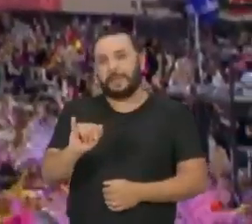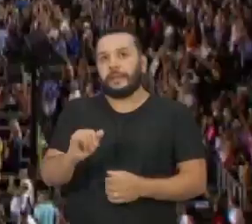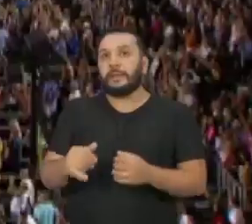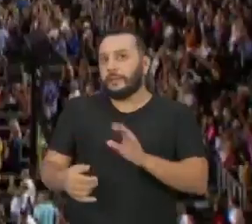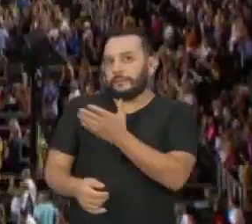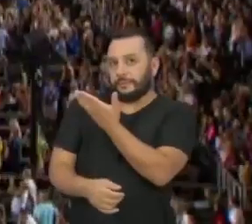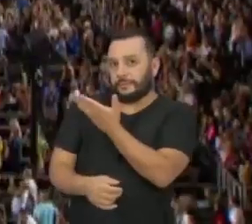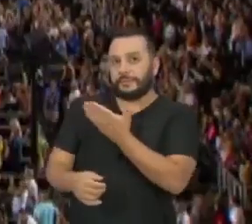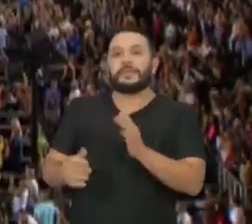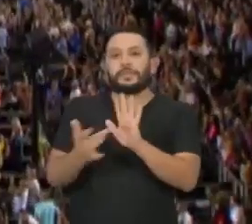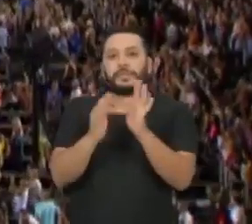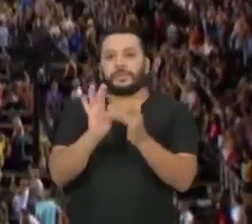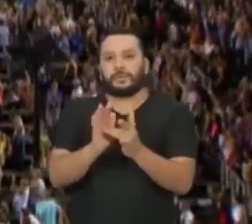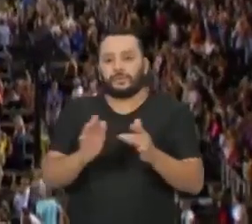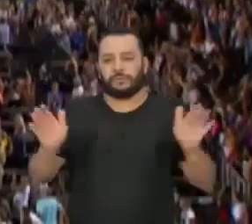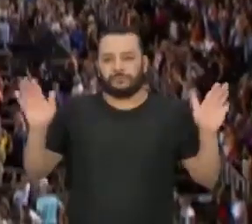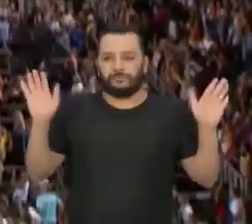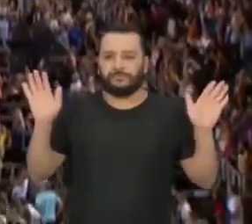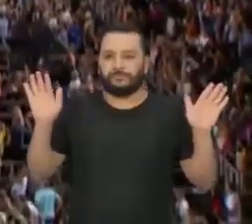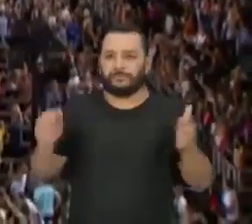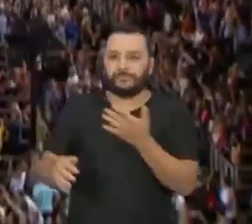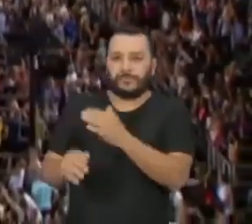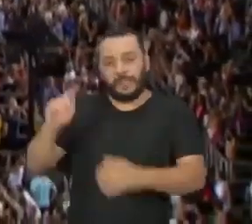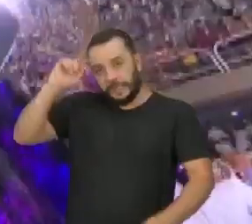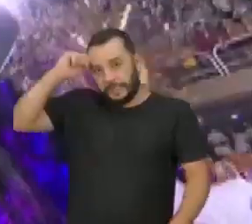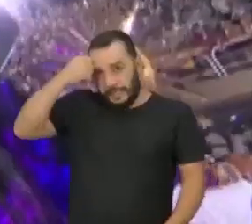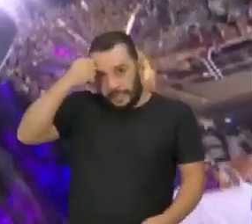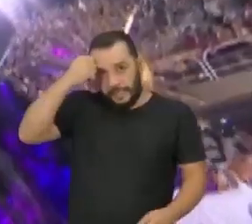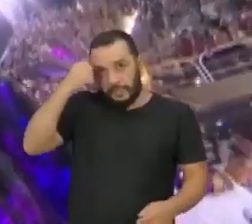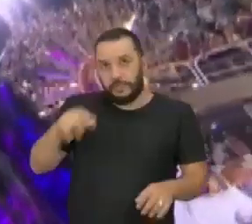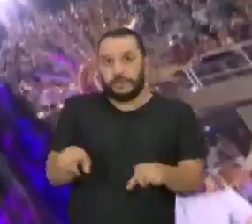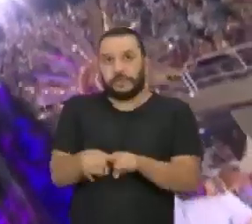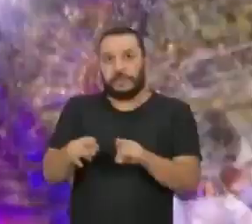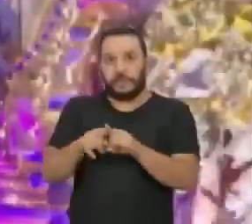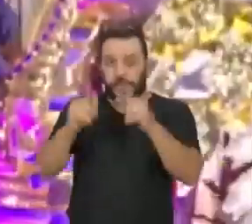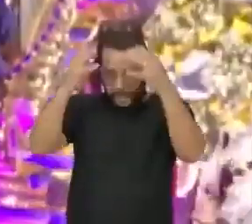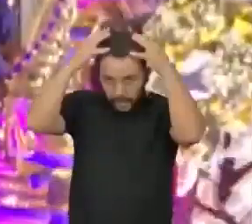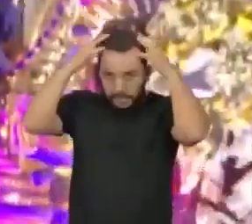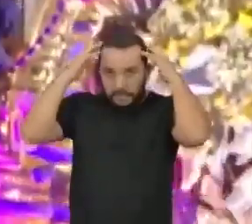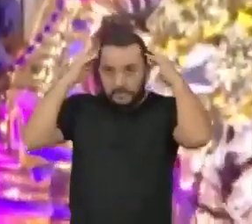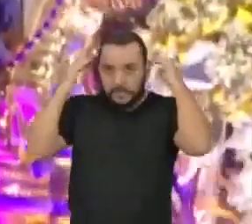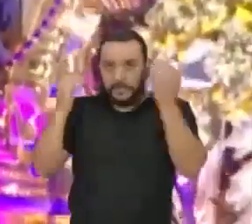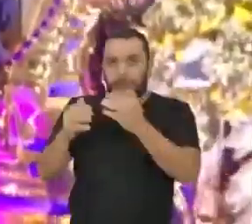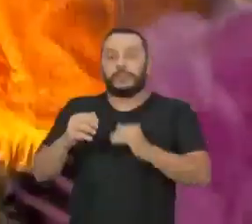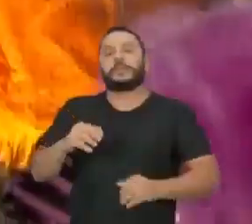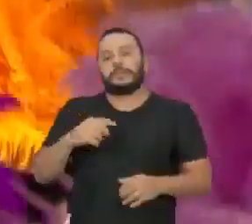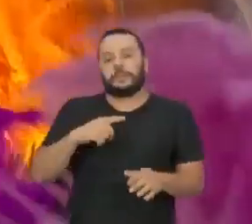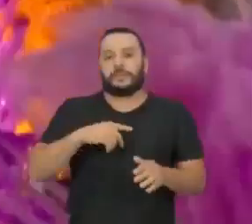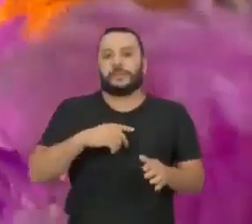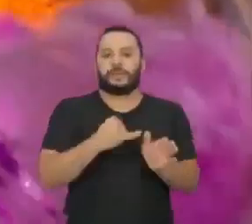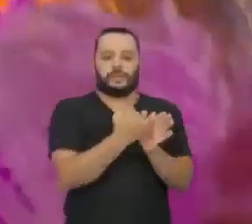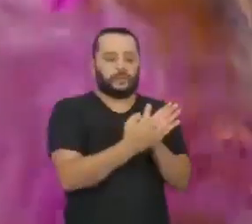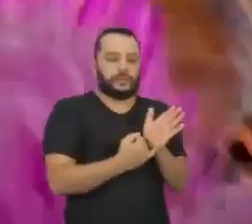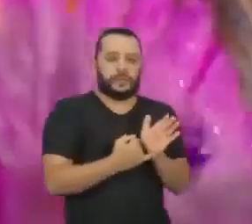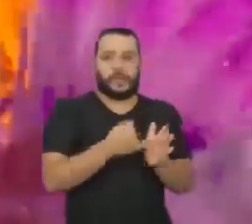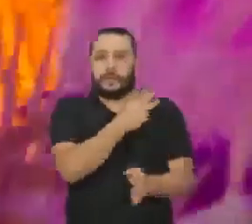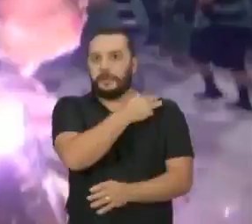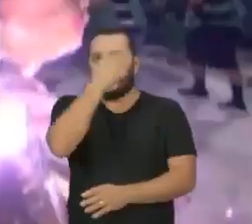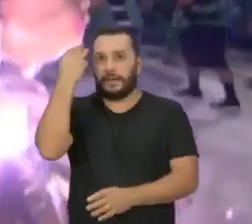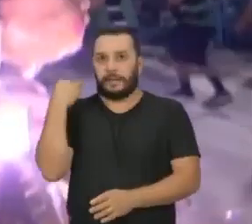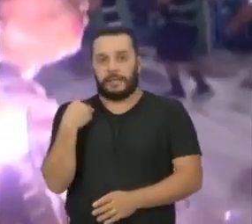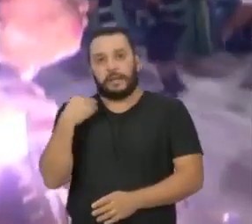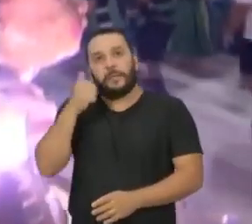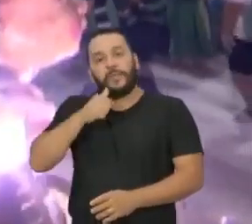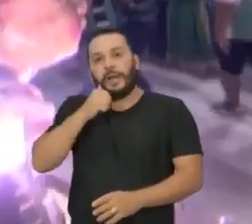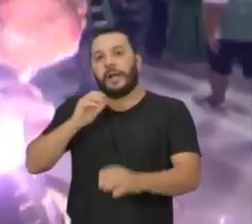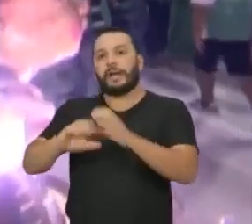Jesus. Cristo aparece crucificado, negro, com os cabelos descoloridos. José e Maria são representados pela cantora Alcione e